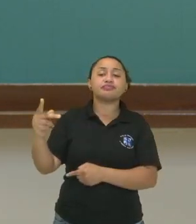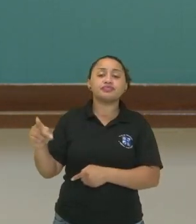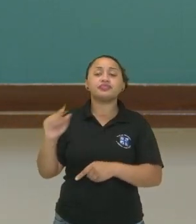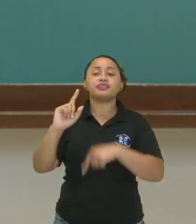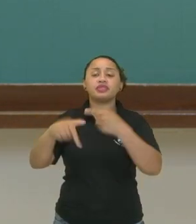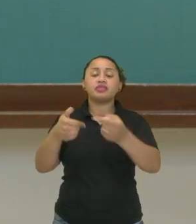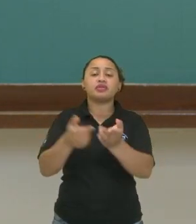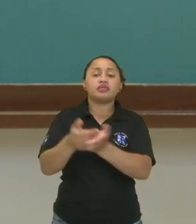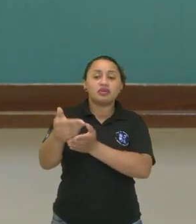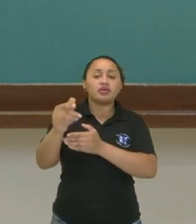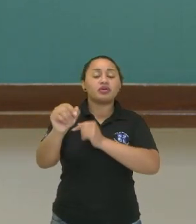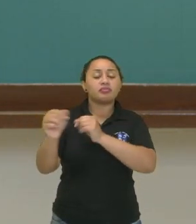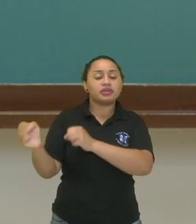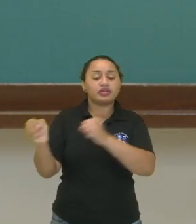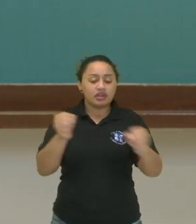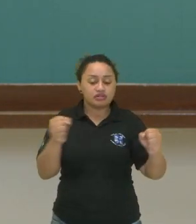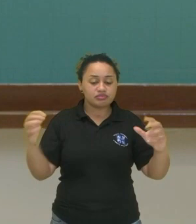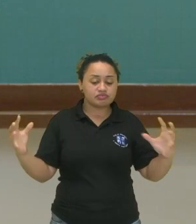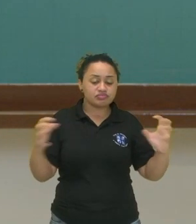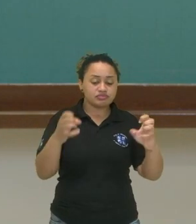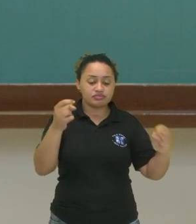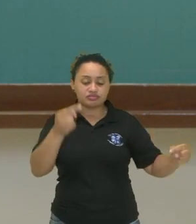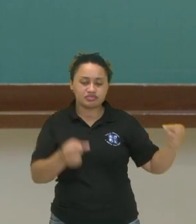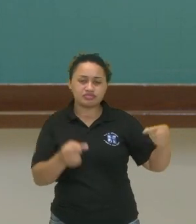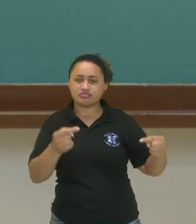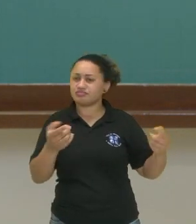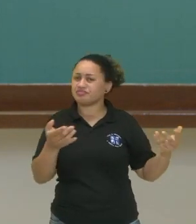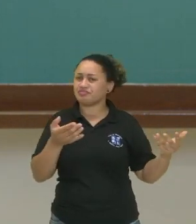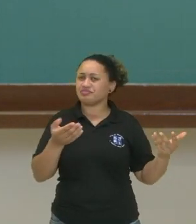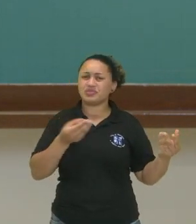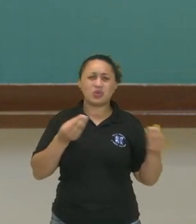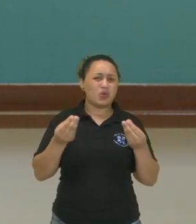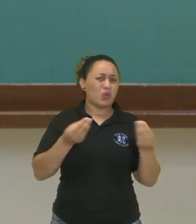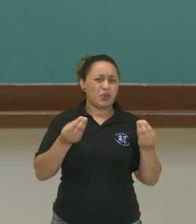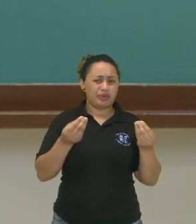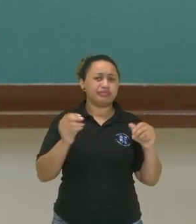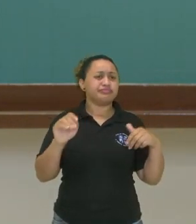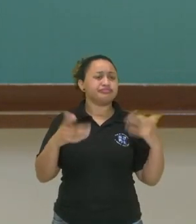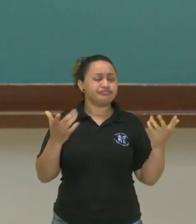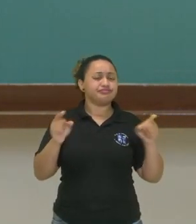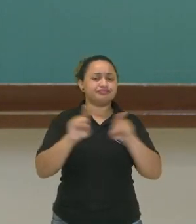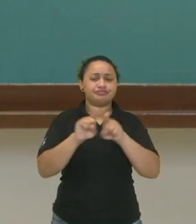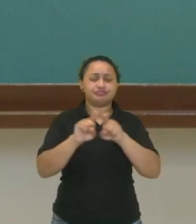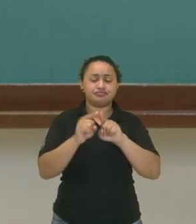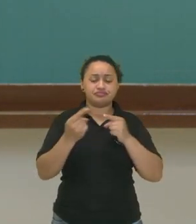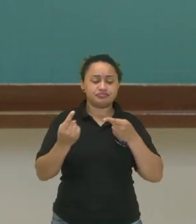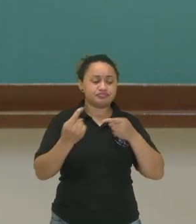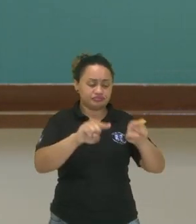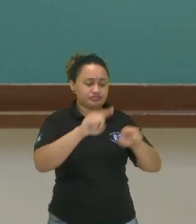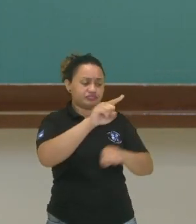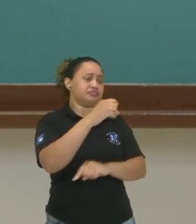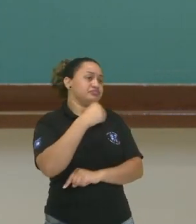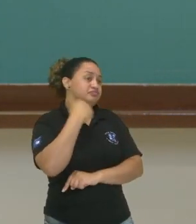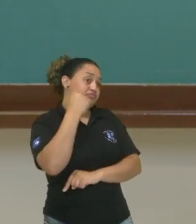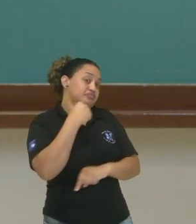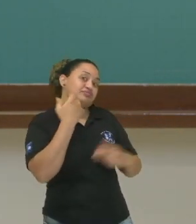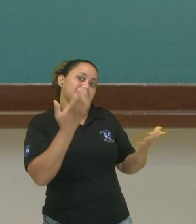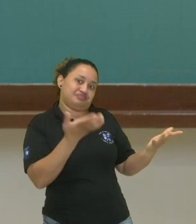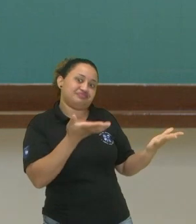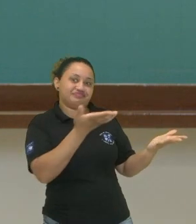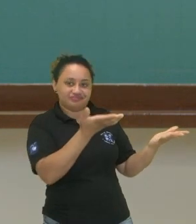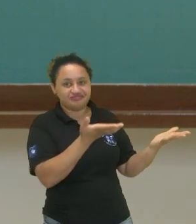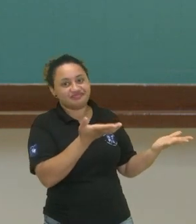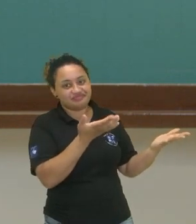começaram a disputar poder entre eles mesmos. Que loucura, pessoal! E também contra os senadores, contra os patrícios. Bem feito para os patrícios também,